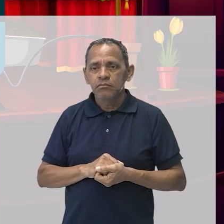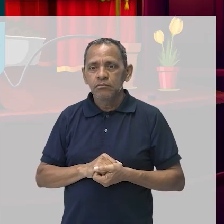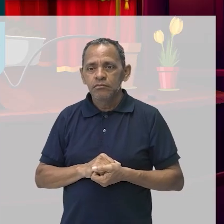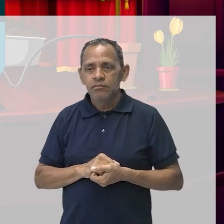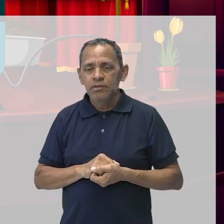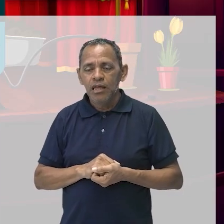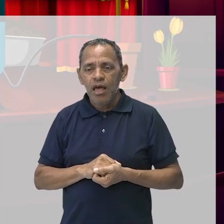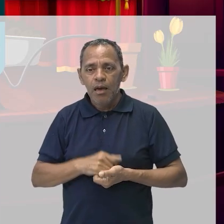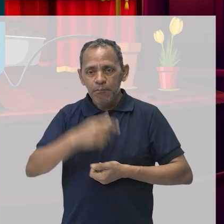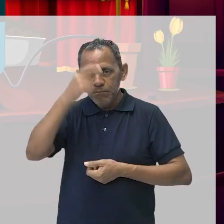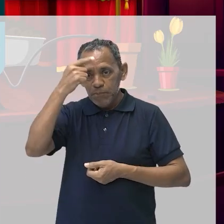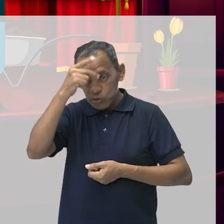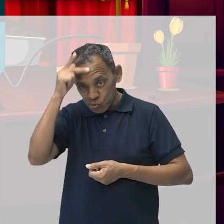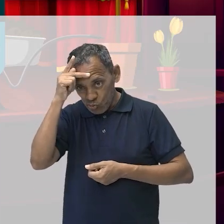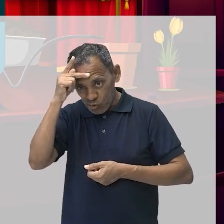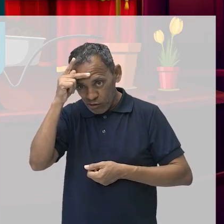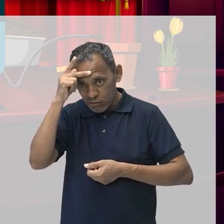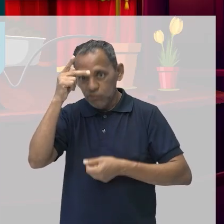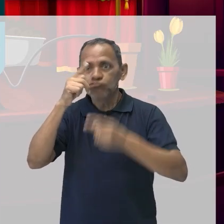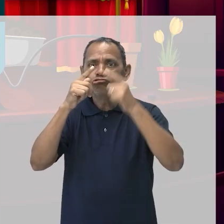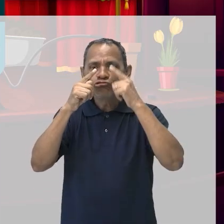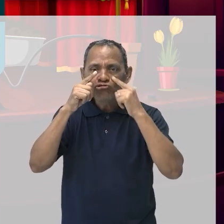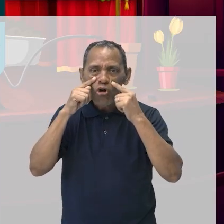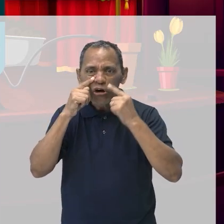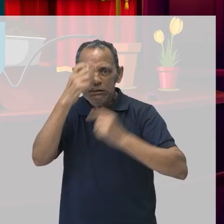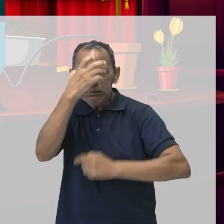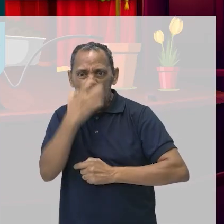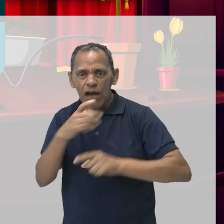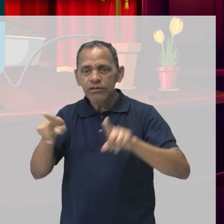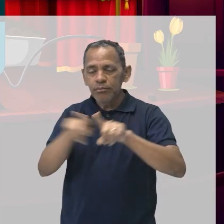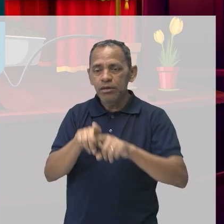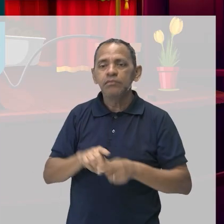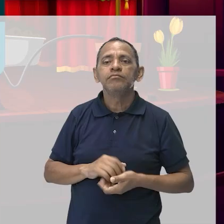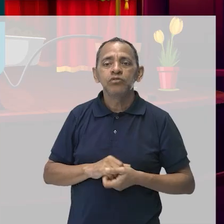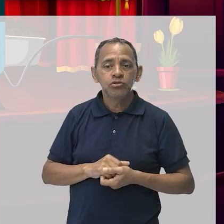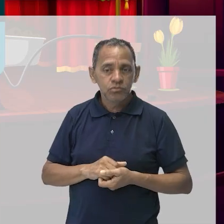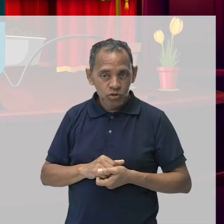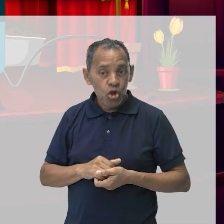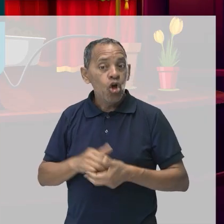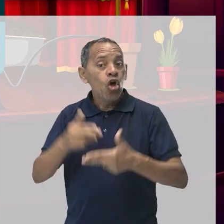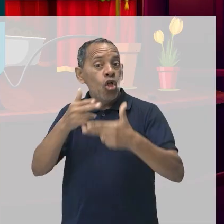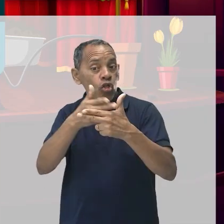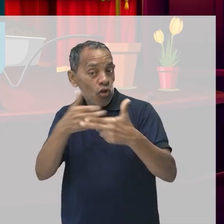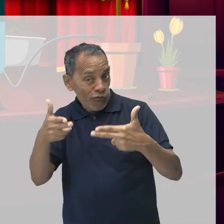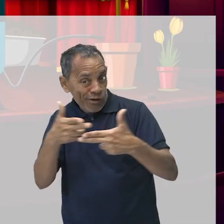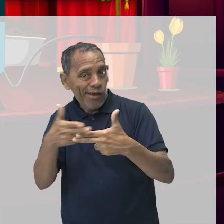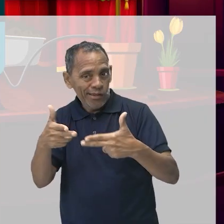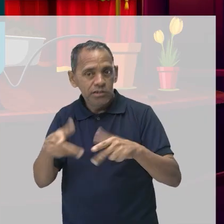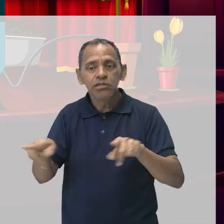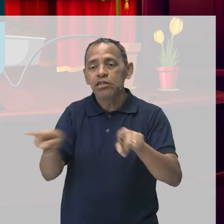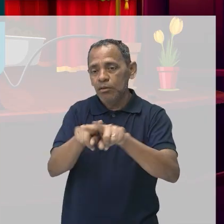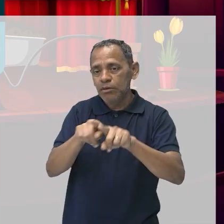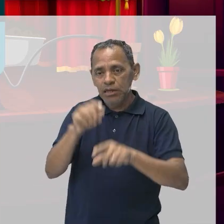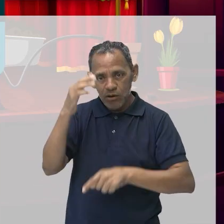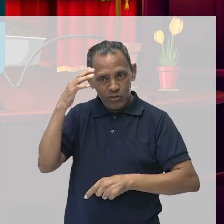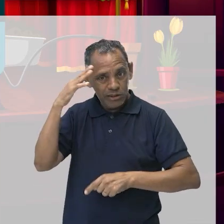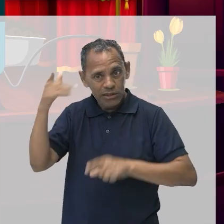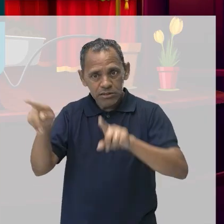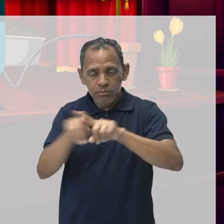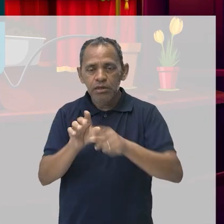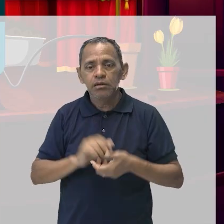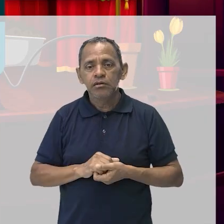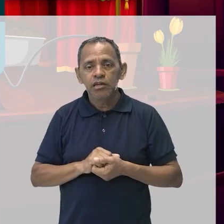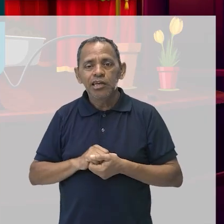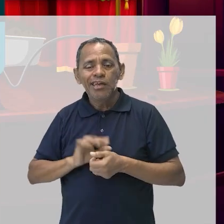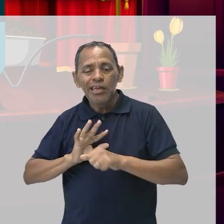espectador chega a ter raiva. Acontece isso também em novelas, às vezes um personagem, a gente fica com raiva daquele personagem, porque ele